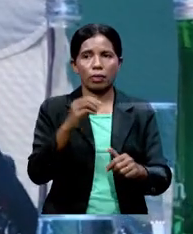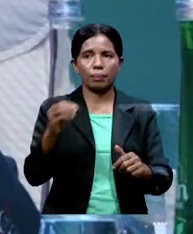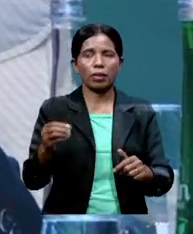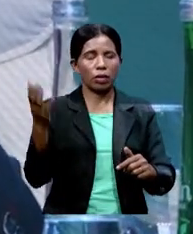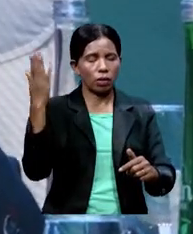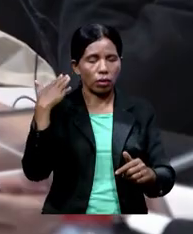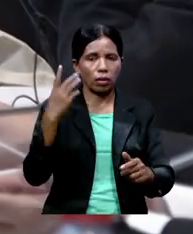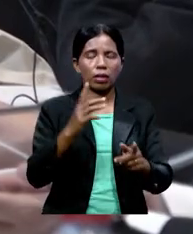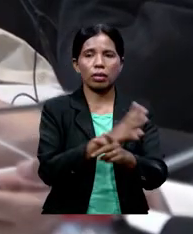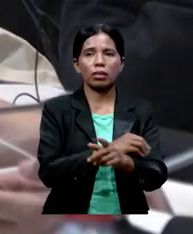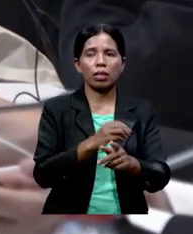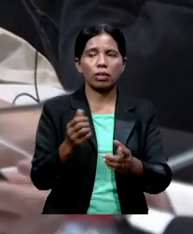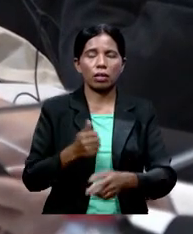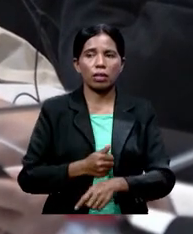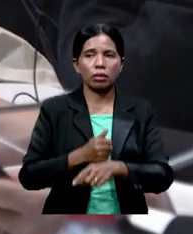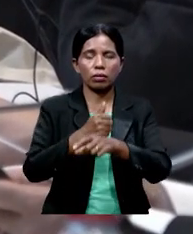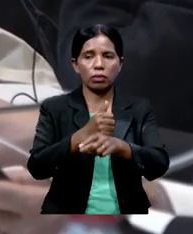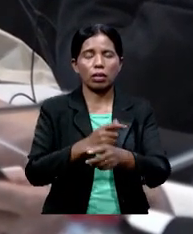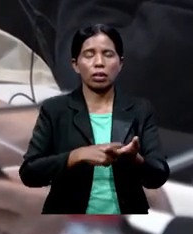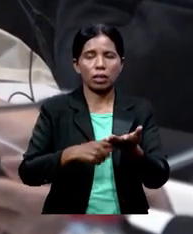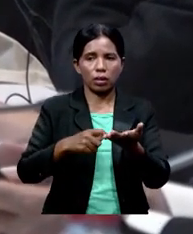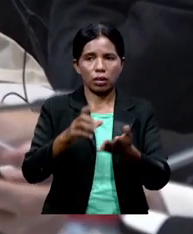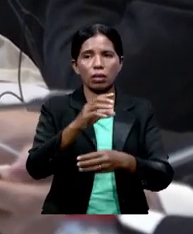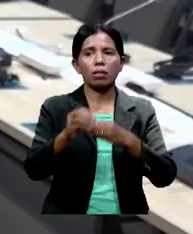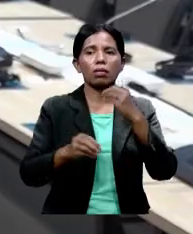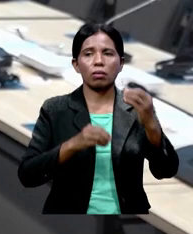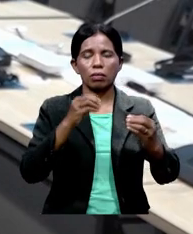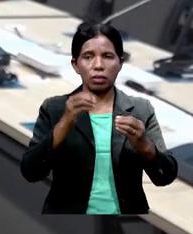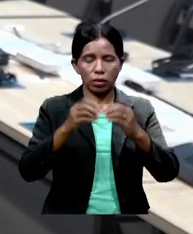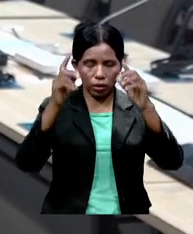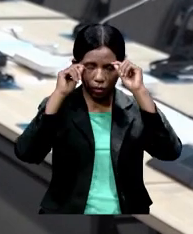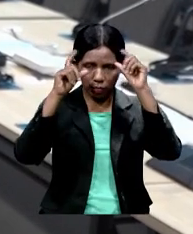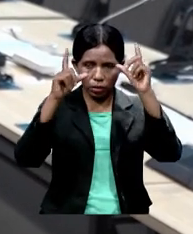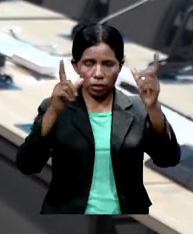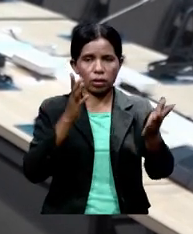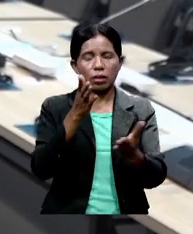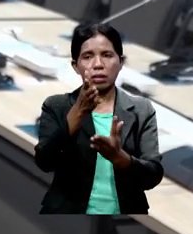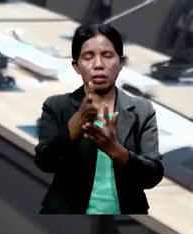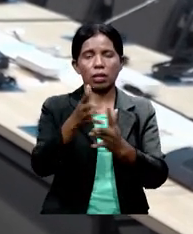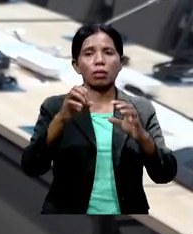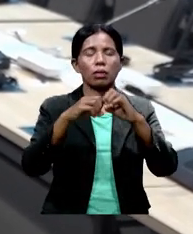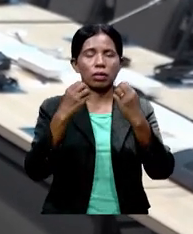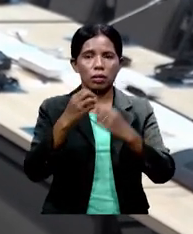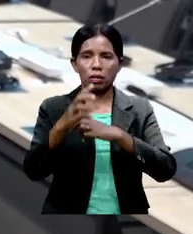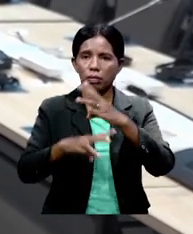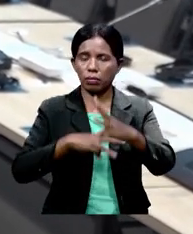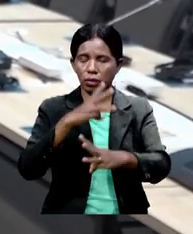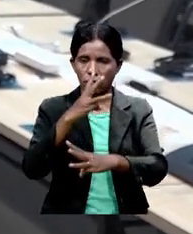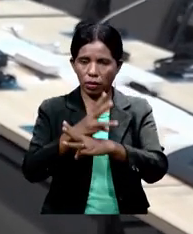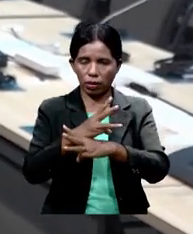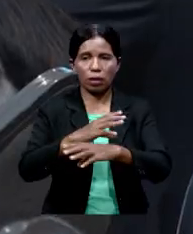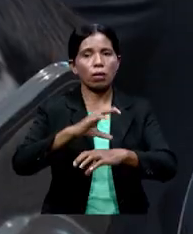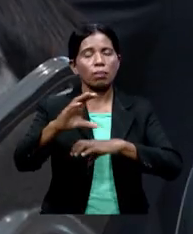antes ne presta assistência técnica relativamente e konaba Timor-Leste nia adesão ba Organização Mundial